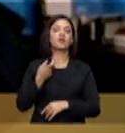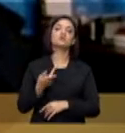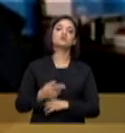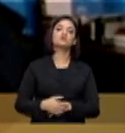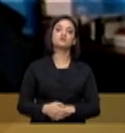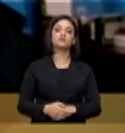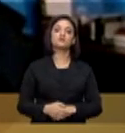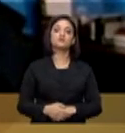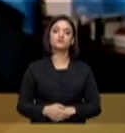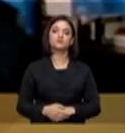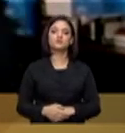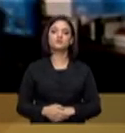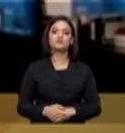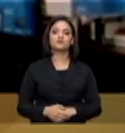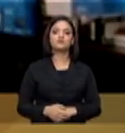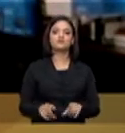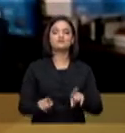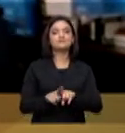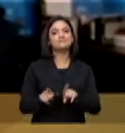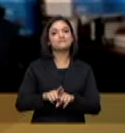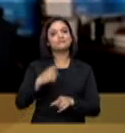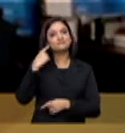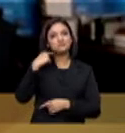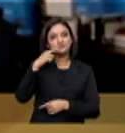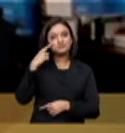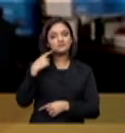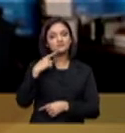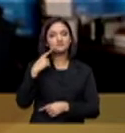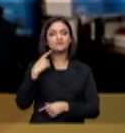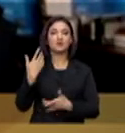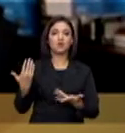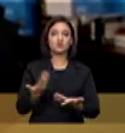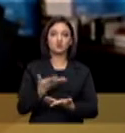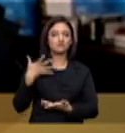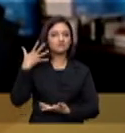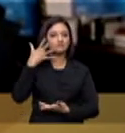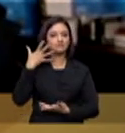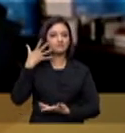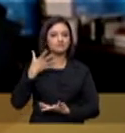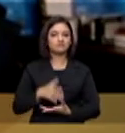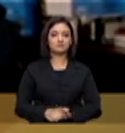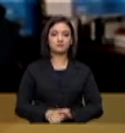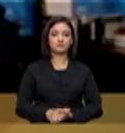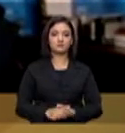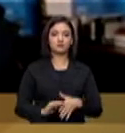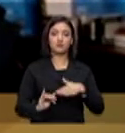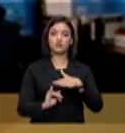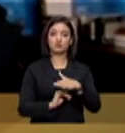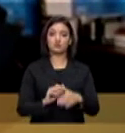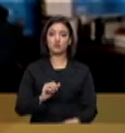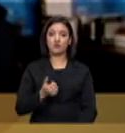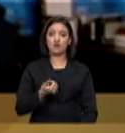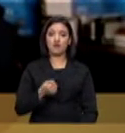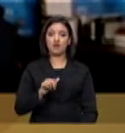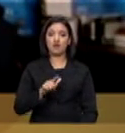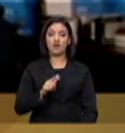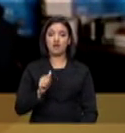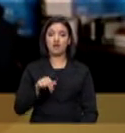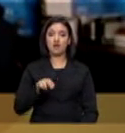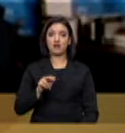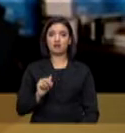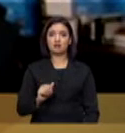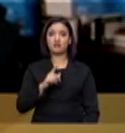República, meus colegas que atuam nesse processo. O Instituto Alana, que tem como uma das